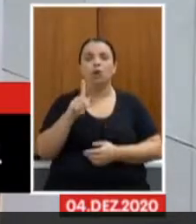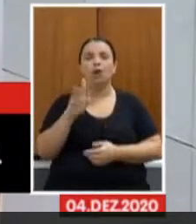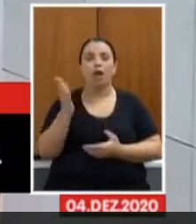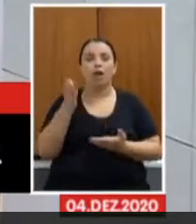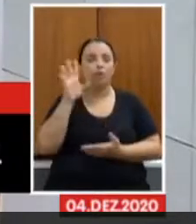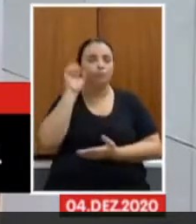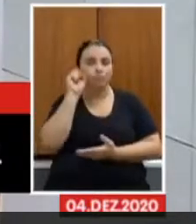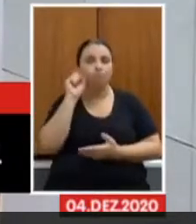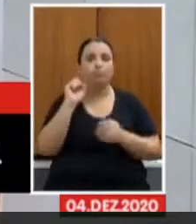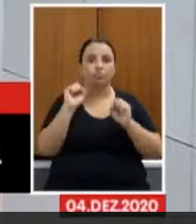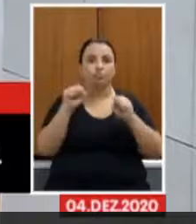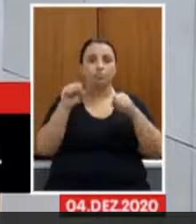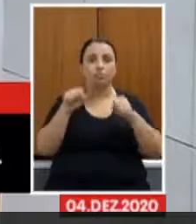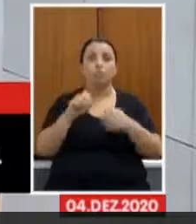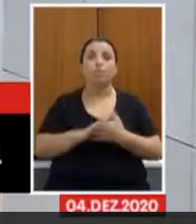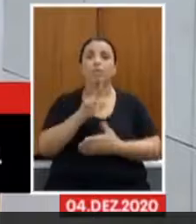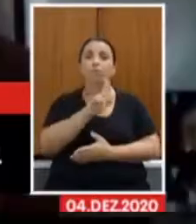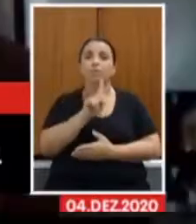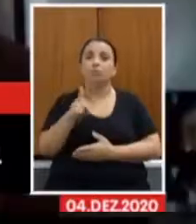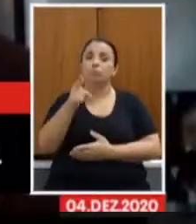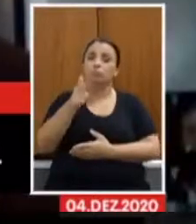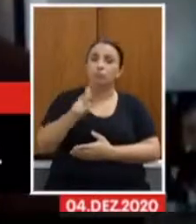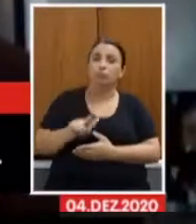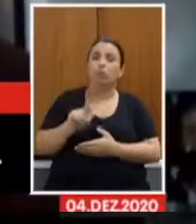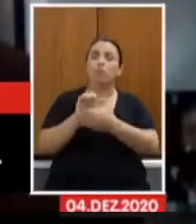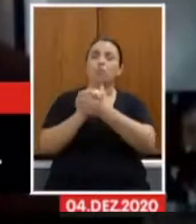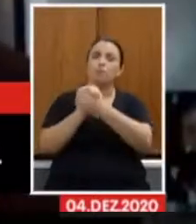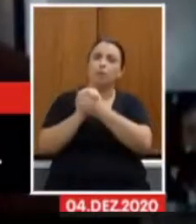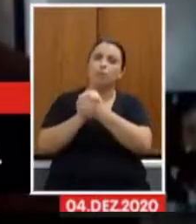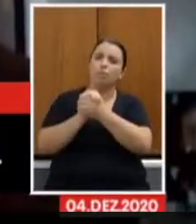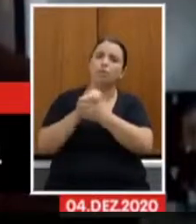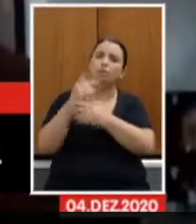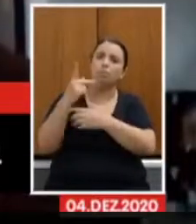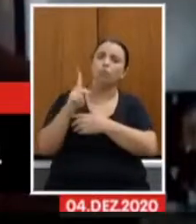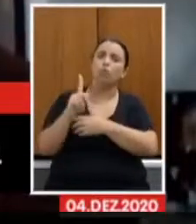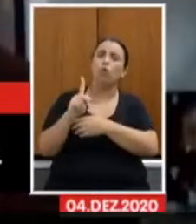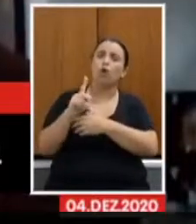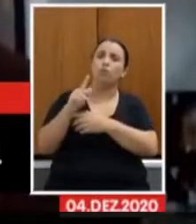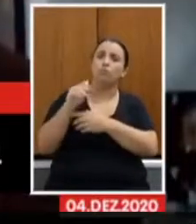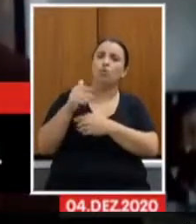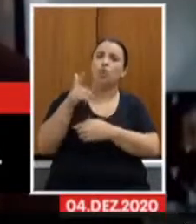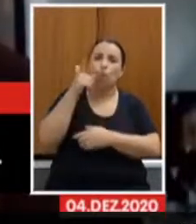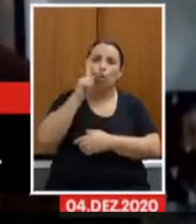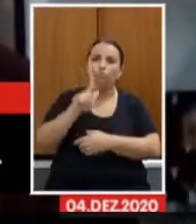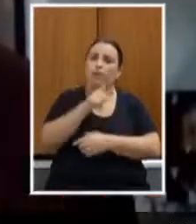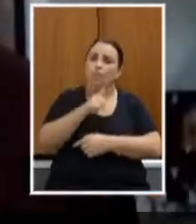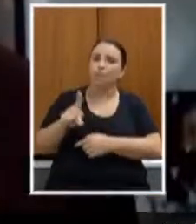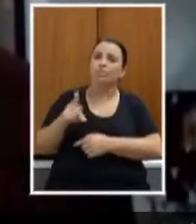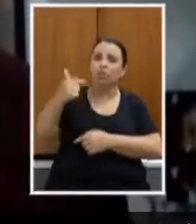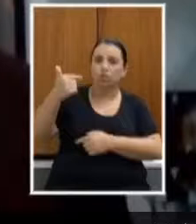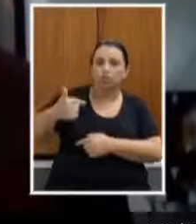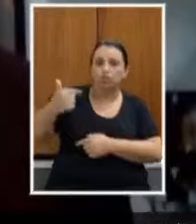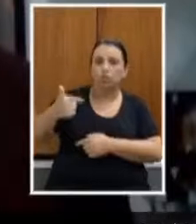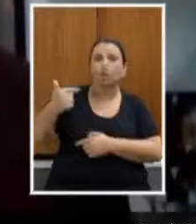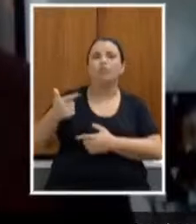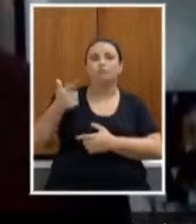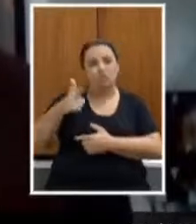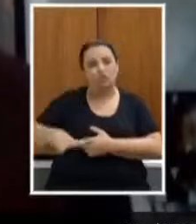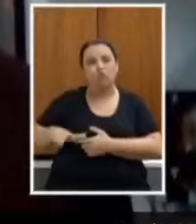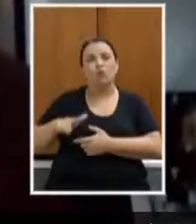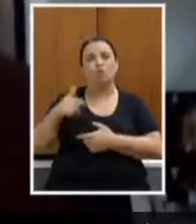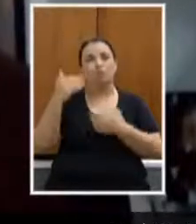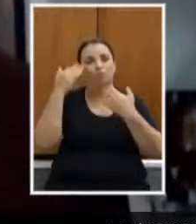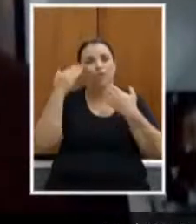ouvindo. Presidente, mais uma vez, parabéns pela sua reeleição. Viu, tive o privilégio de chegar à